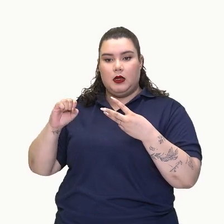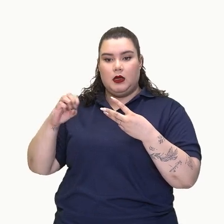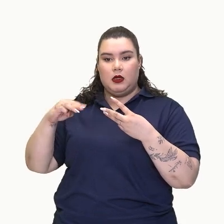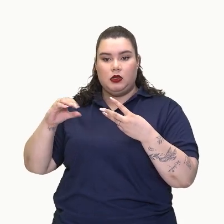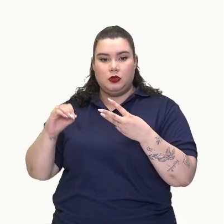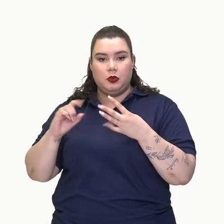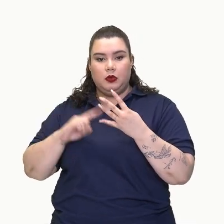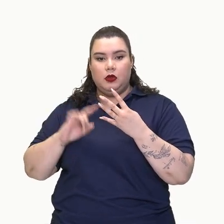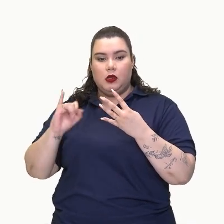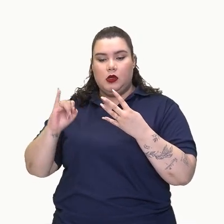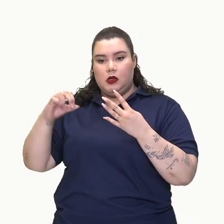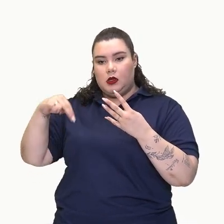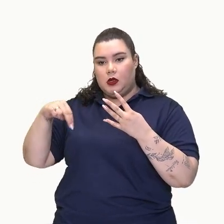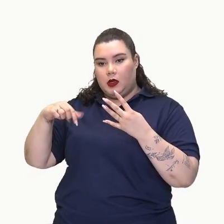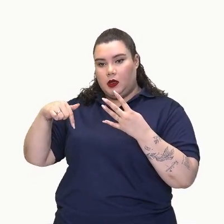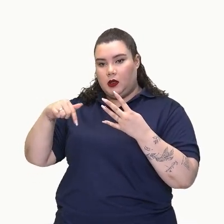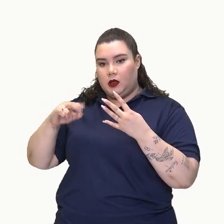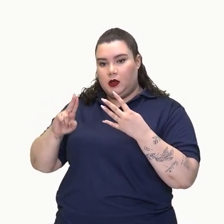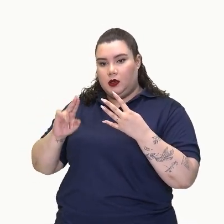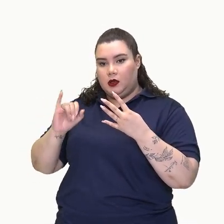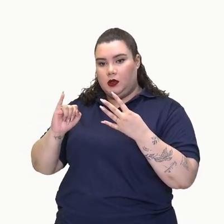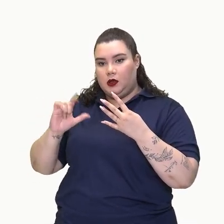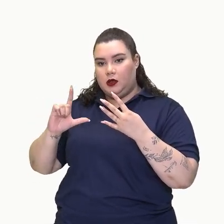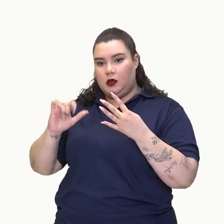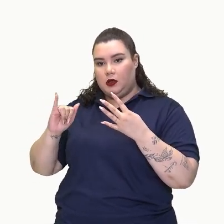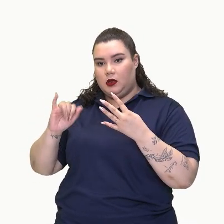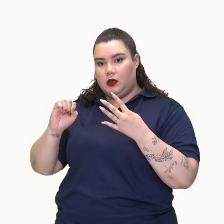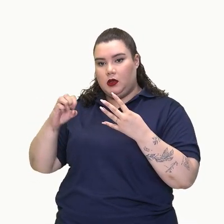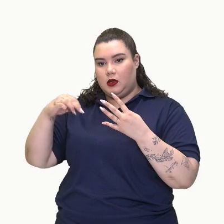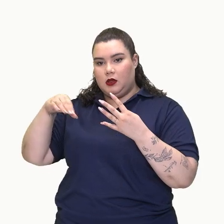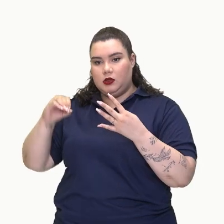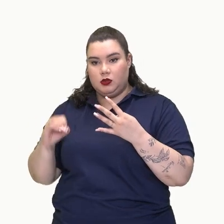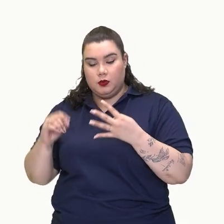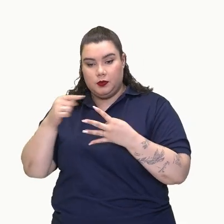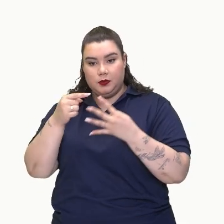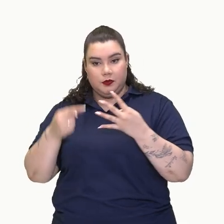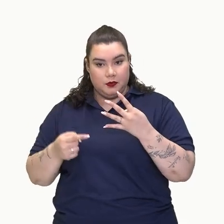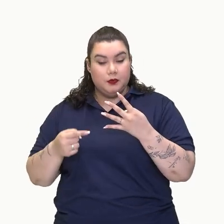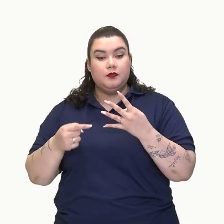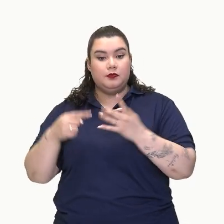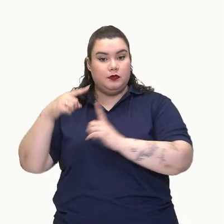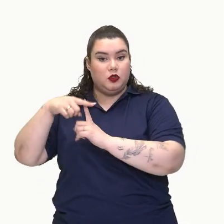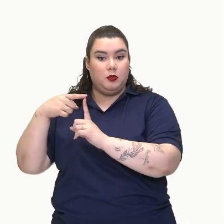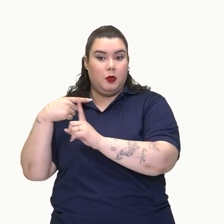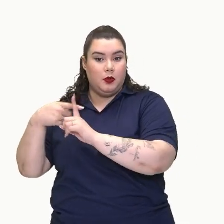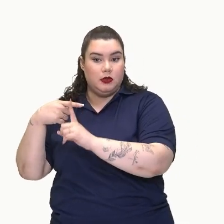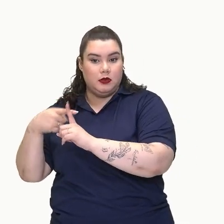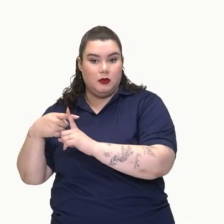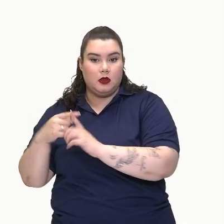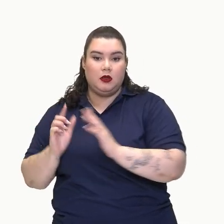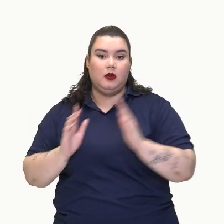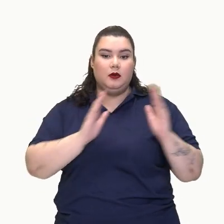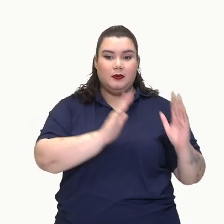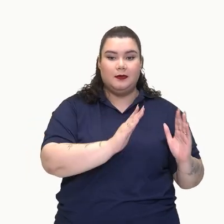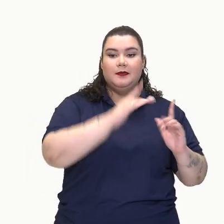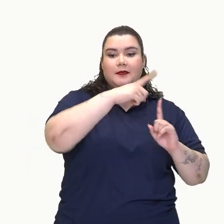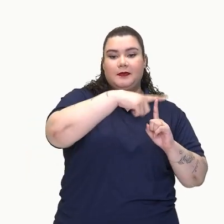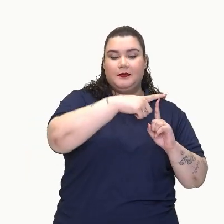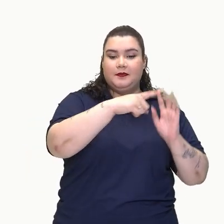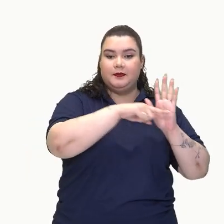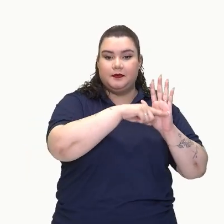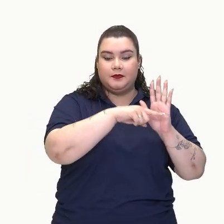vai estudar com mais detalhes nessa aula. Mas assim como tem a harmônica, tem também a desarmônica. Quais são